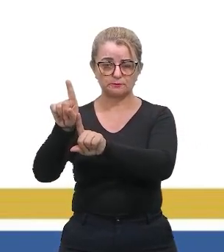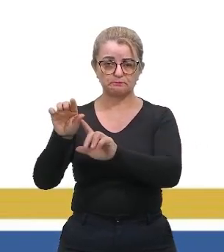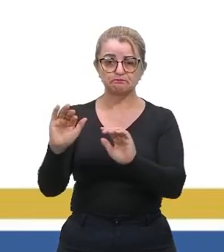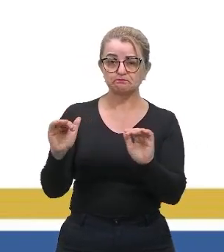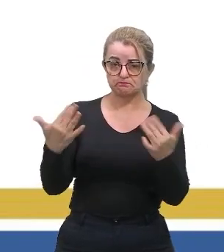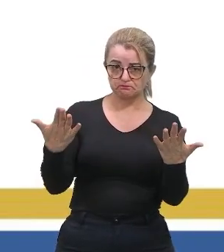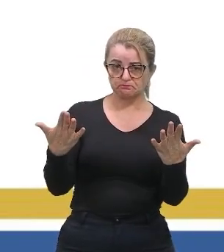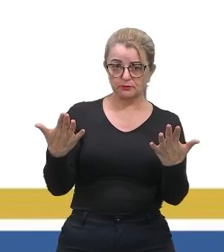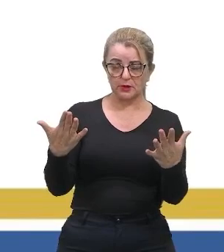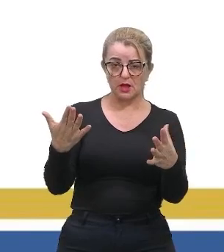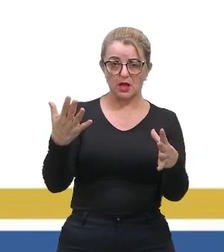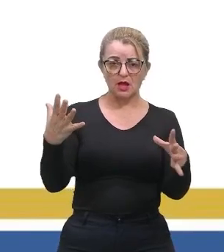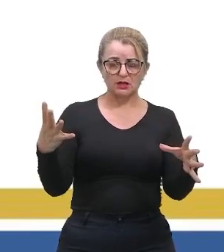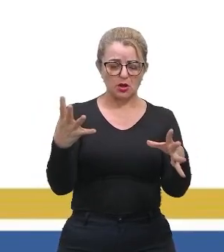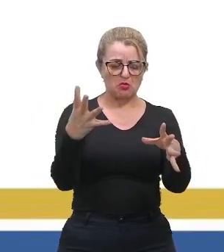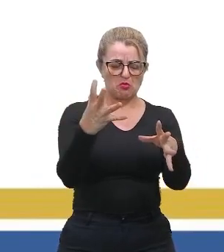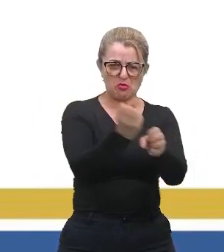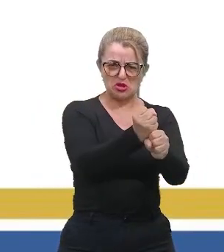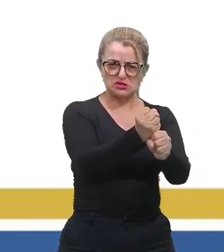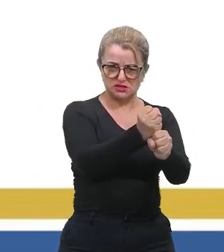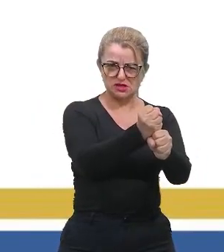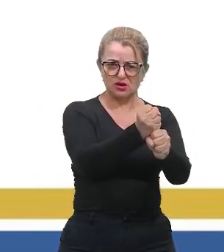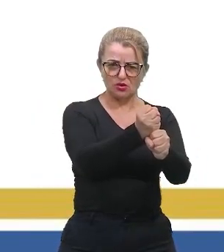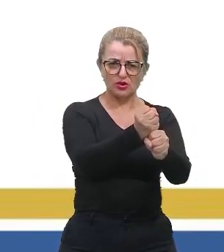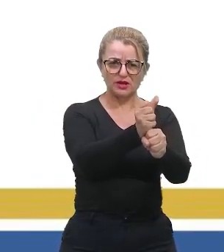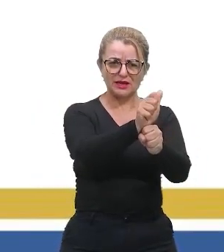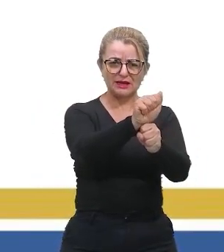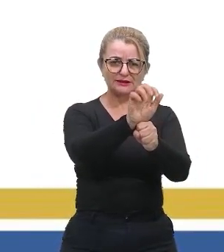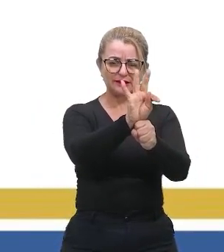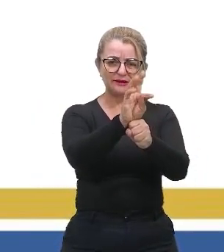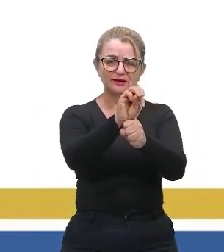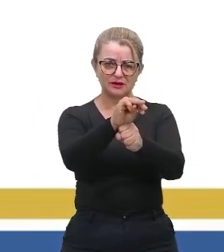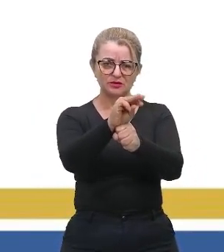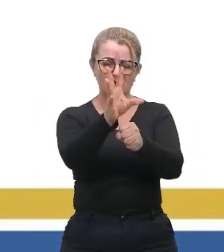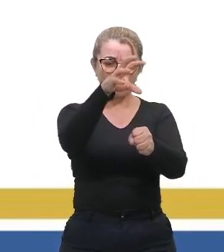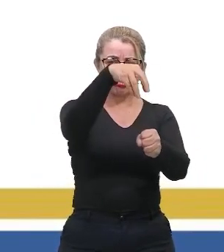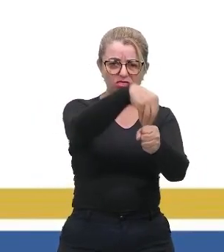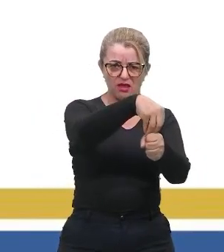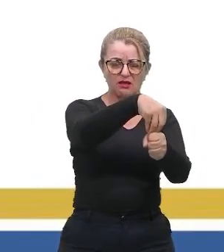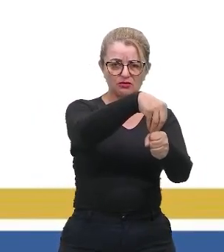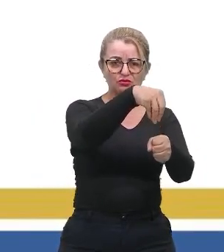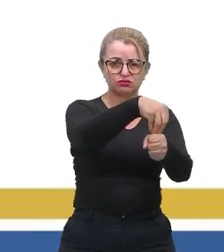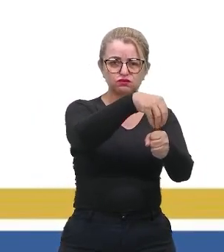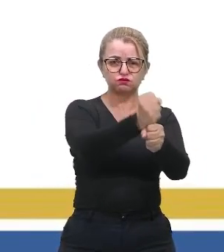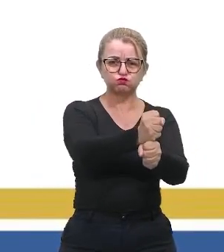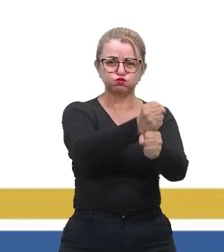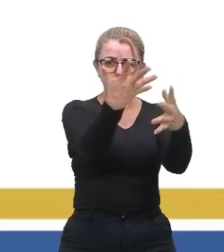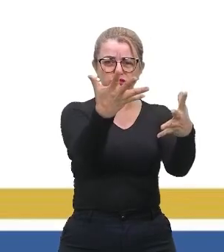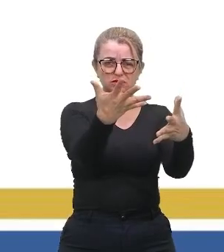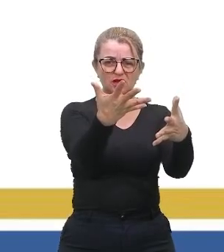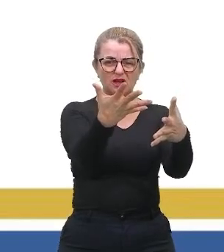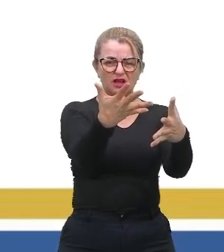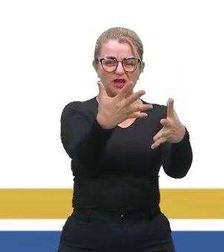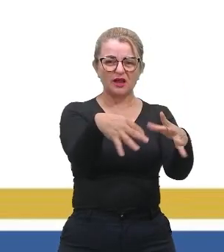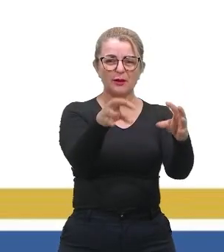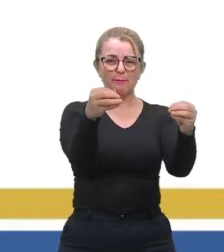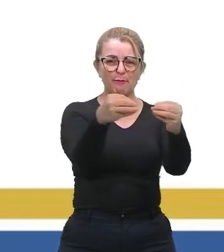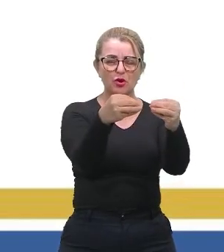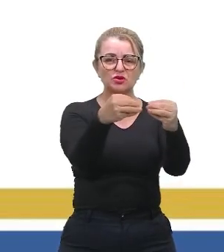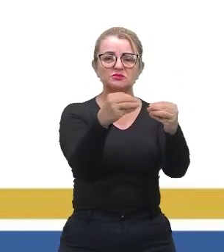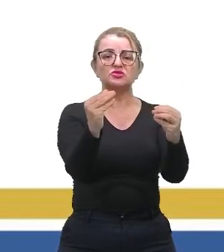Então, a pressão em atm dentro do frasco, no momento da explosão, é mais próxima